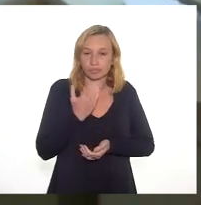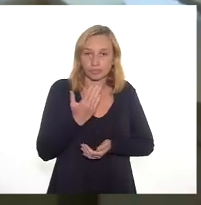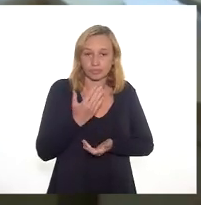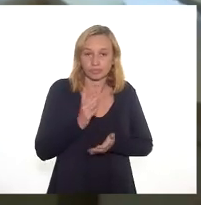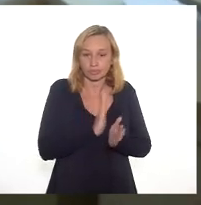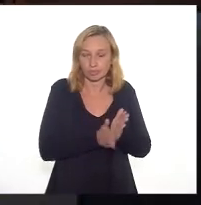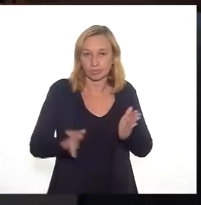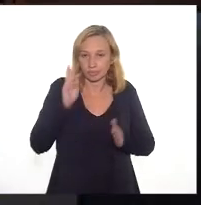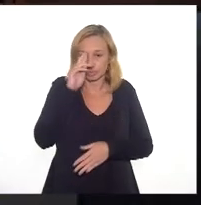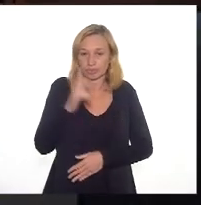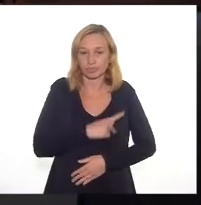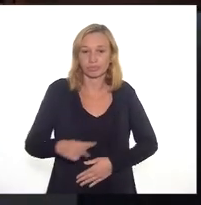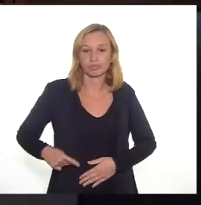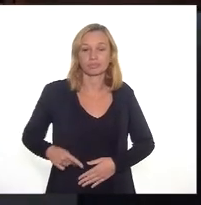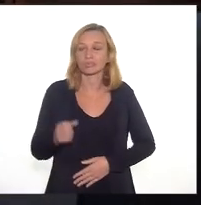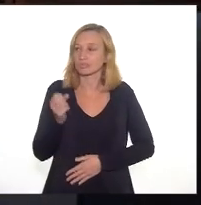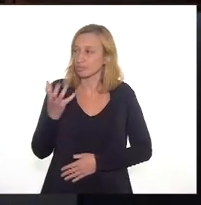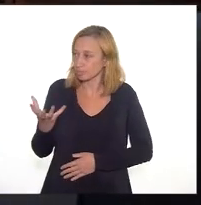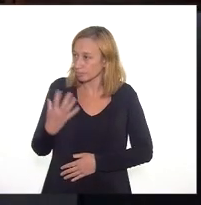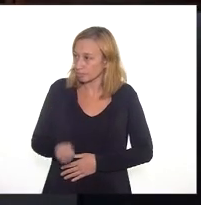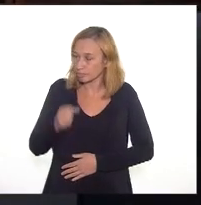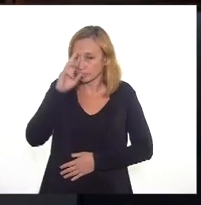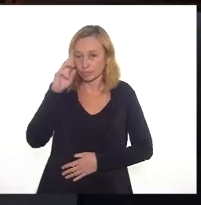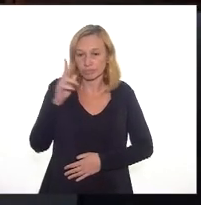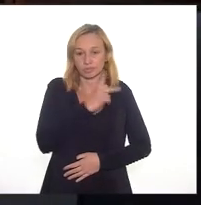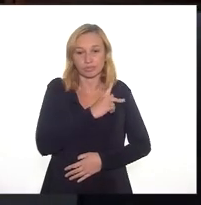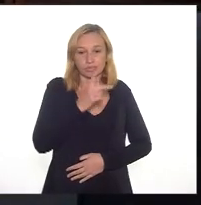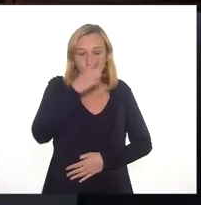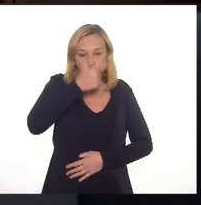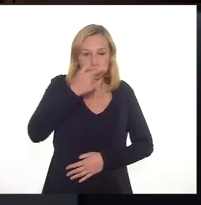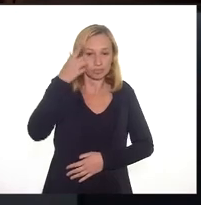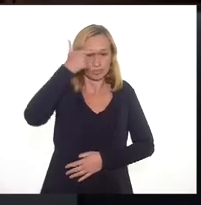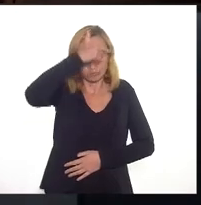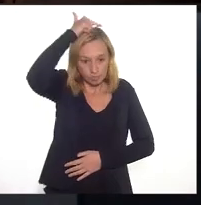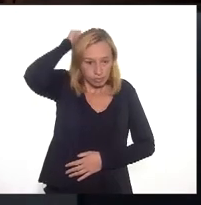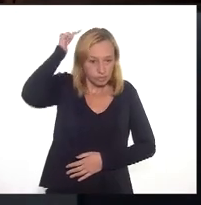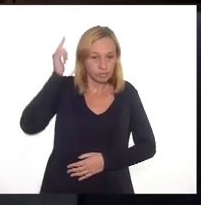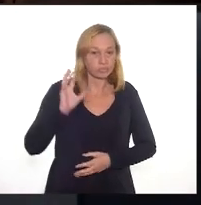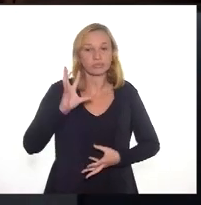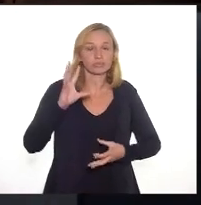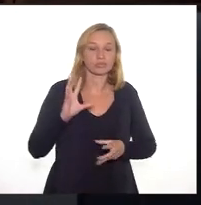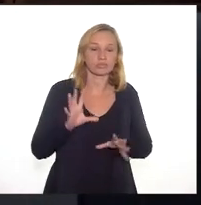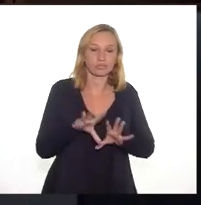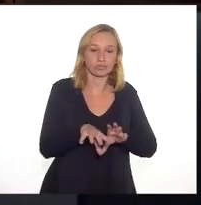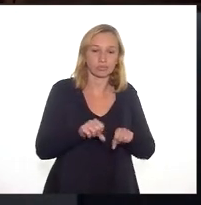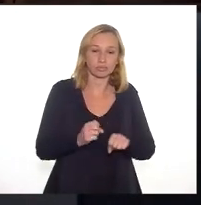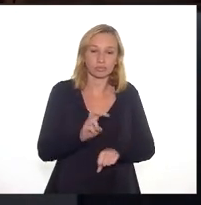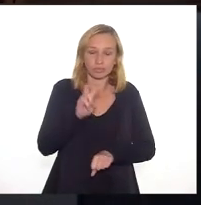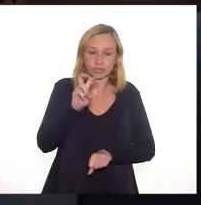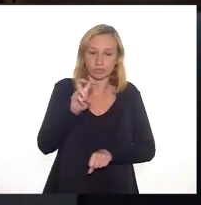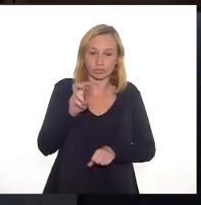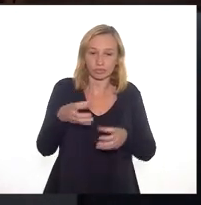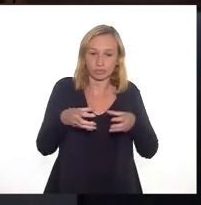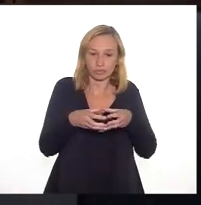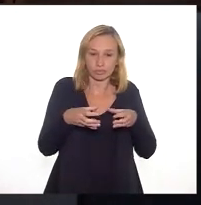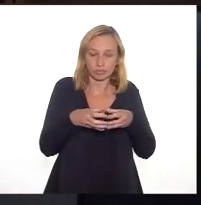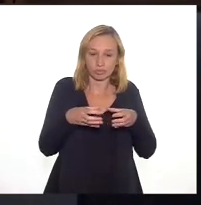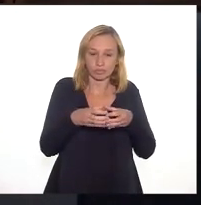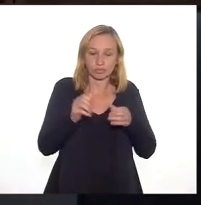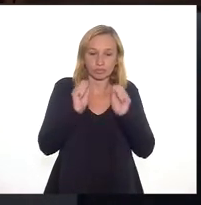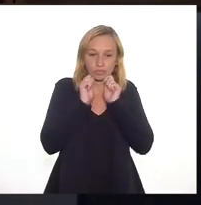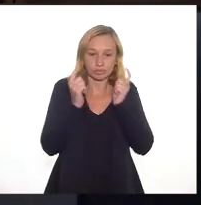ordem, presidente. Está acatada, Luiz. Aí, a gente formamos com os 5 membros da Assembleia que